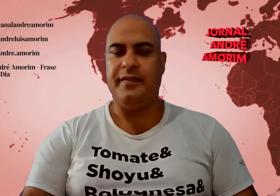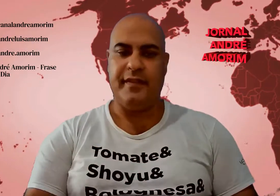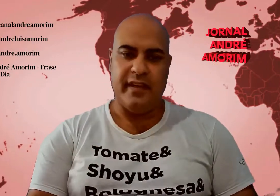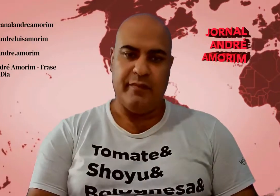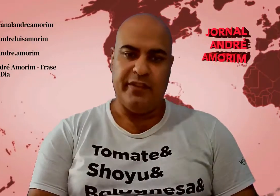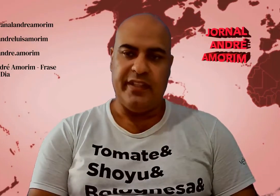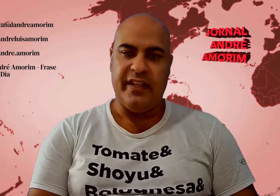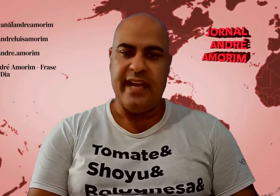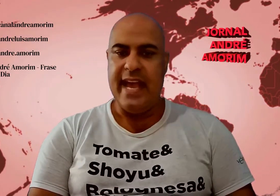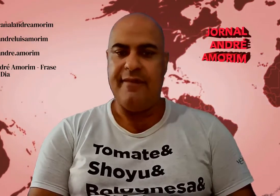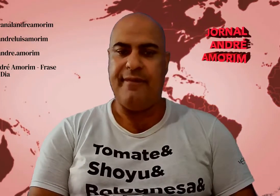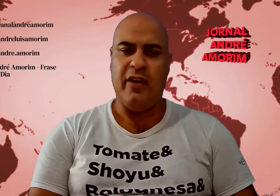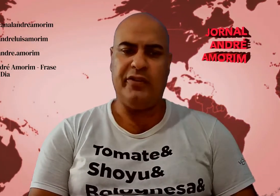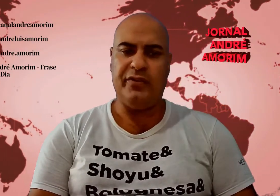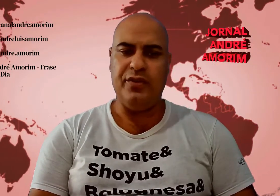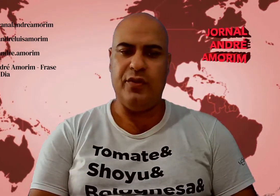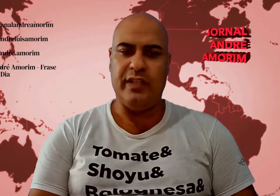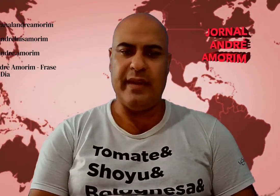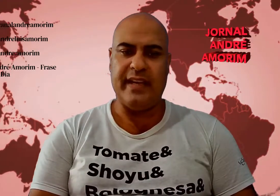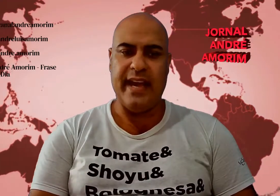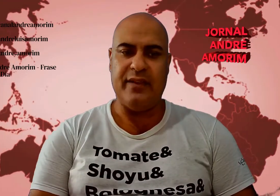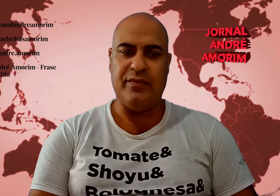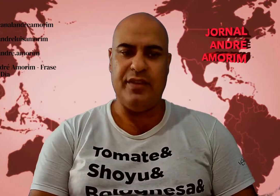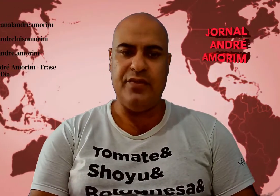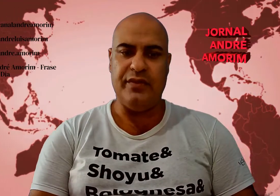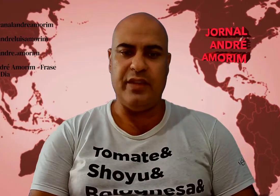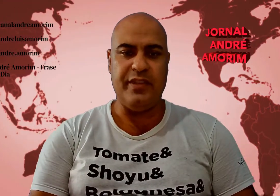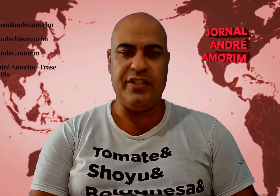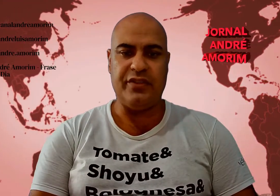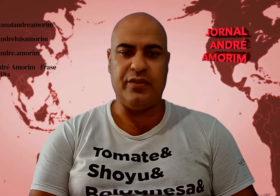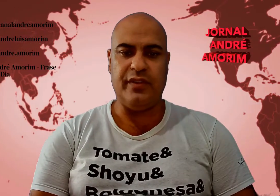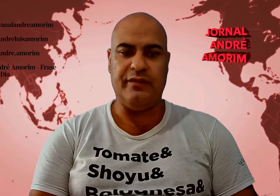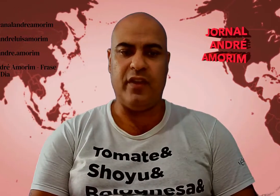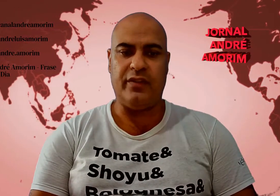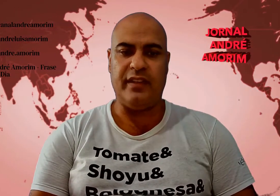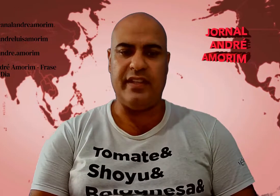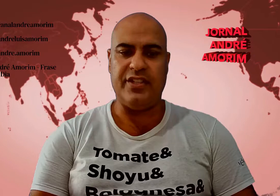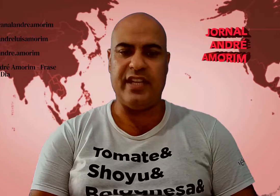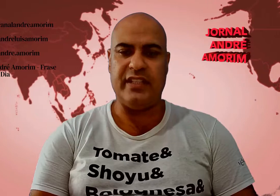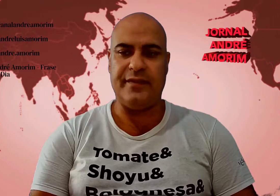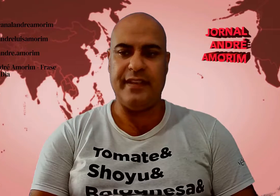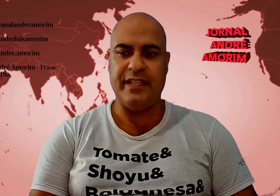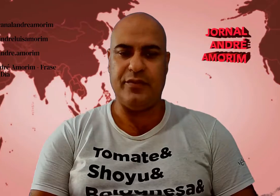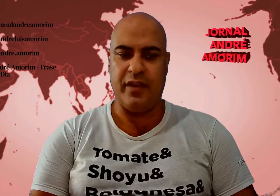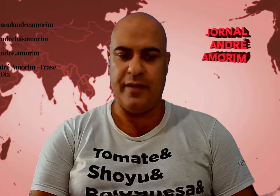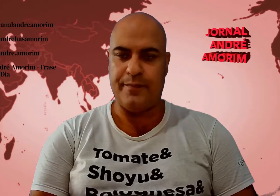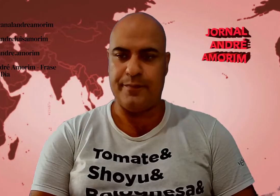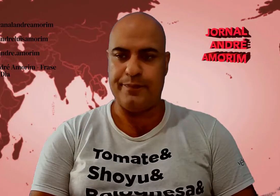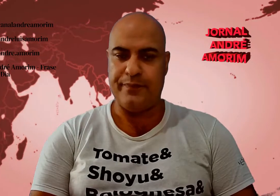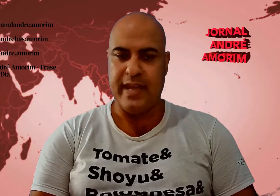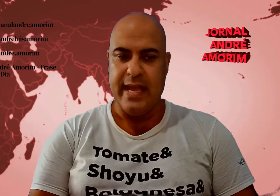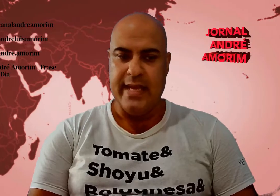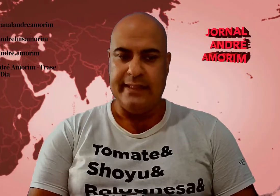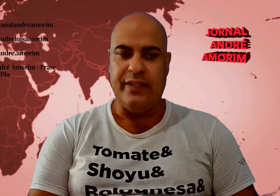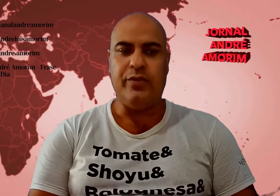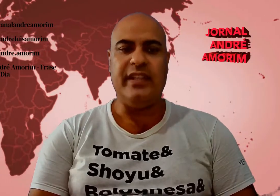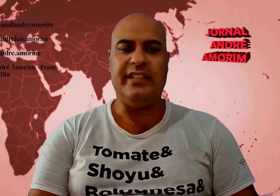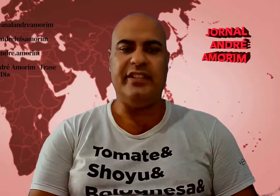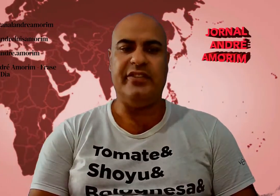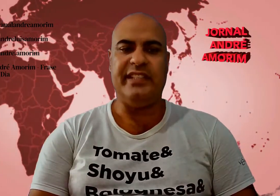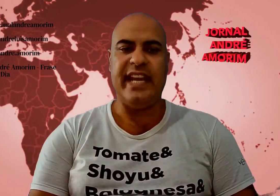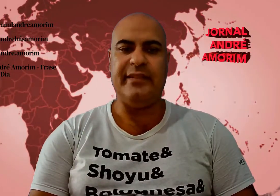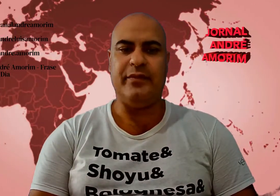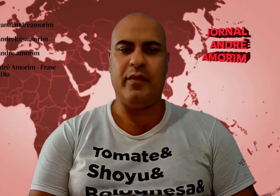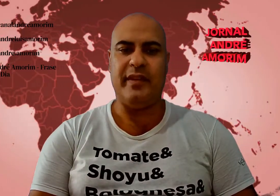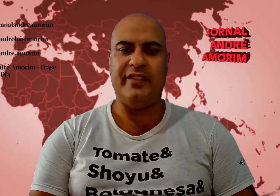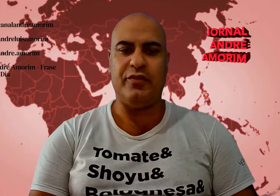Hashtag verificamos. É falso que urna em Macaé, no Rio, não registrou voto em candidato a vereador. Circula